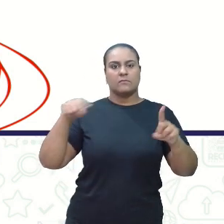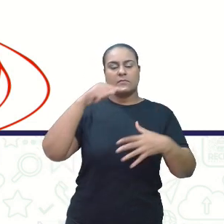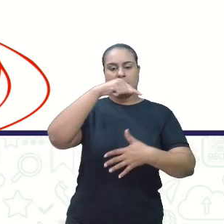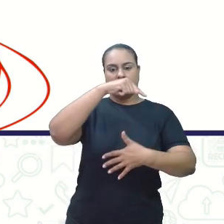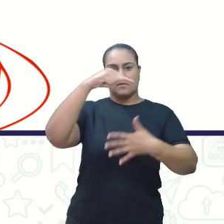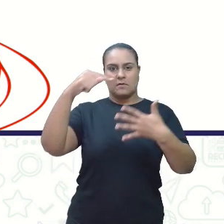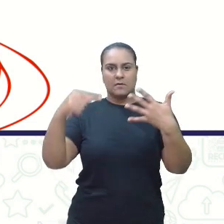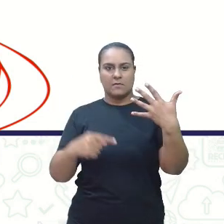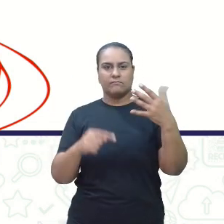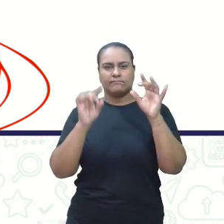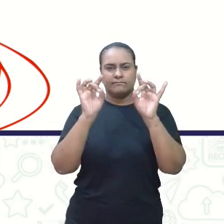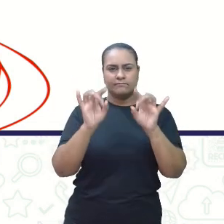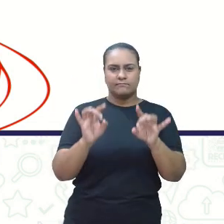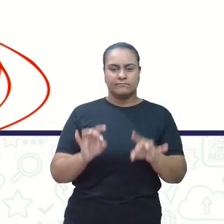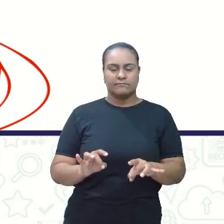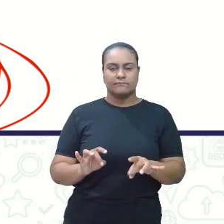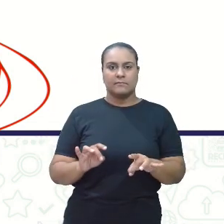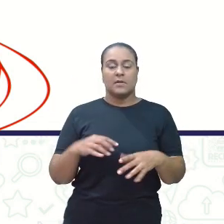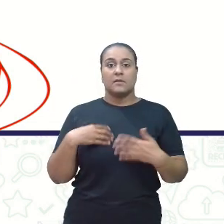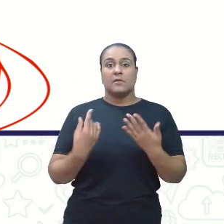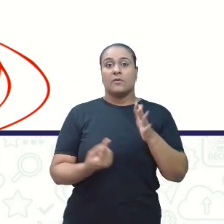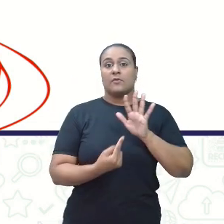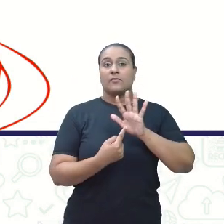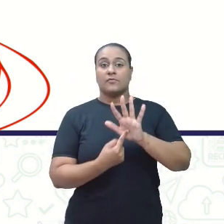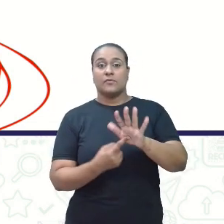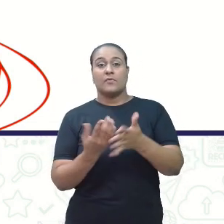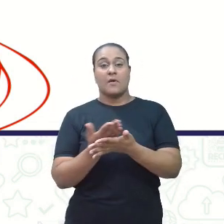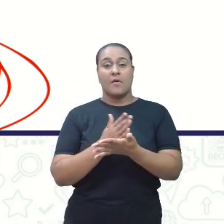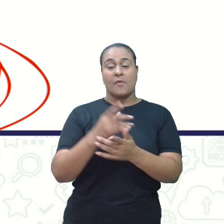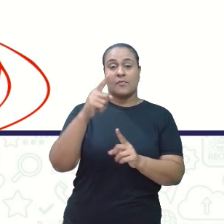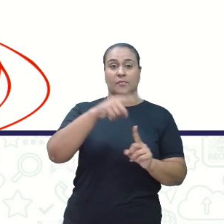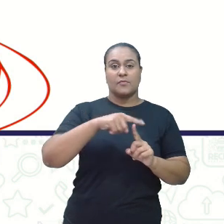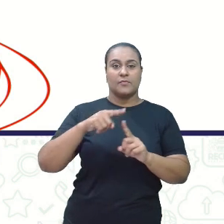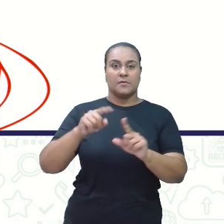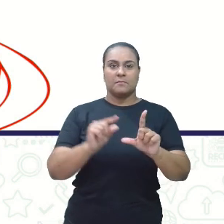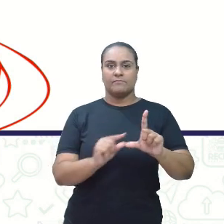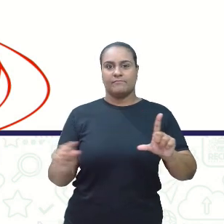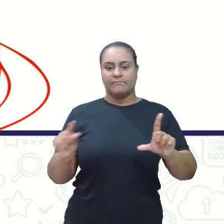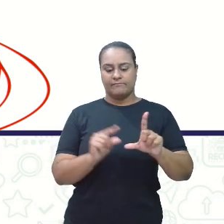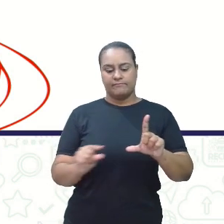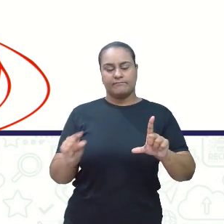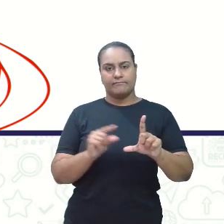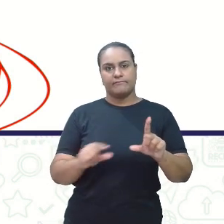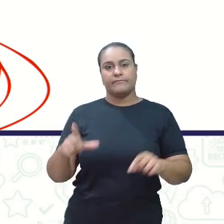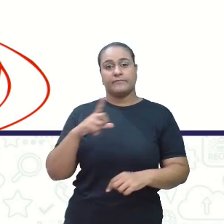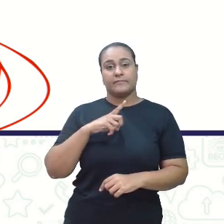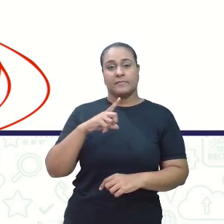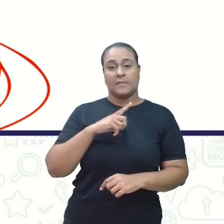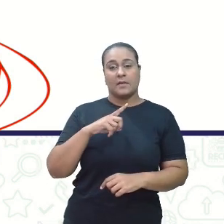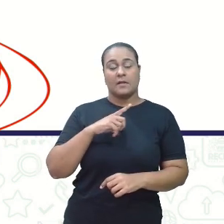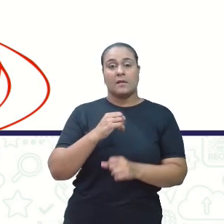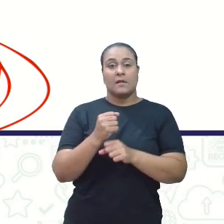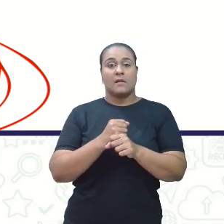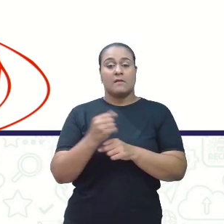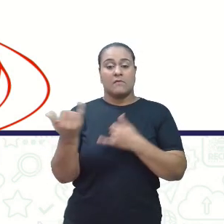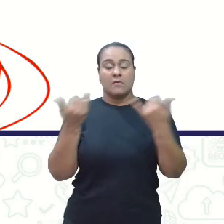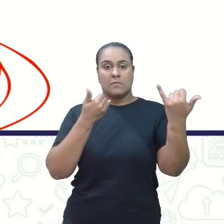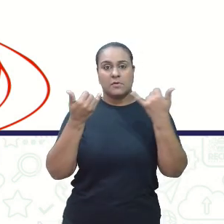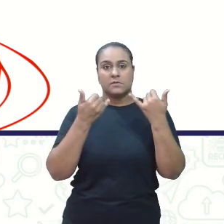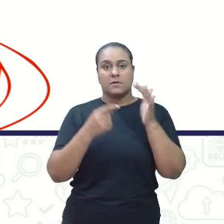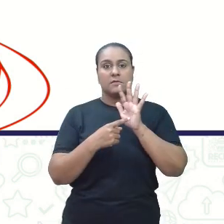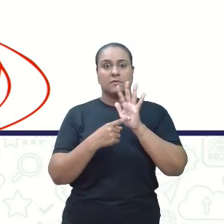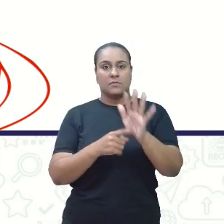específicos. Então, aqui, vê, eu trouxe alguns tipos de legenda. A gente tem as informações apresentadas no